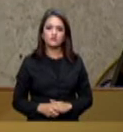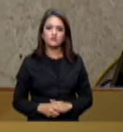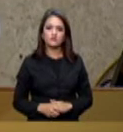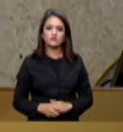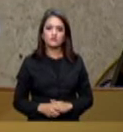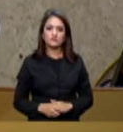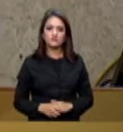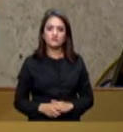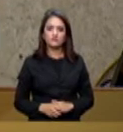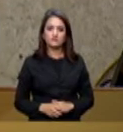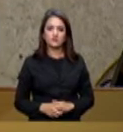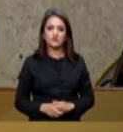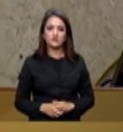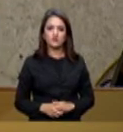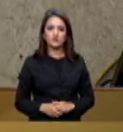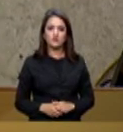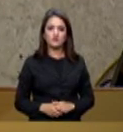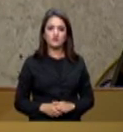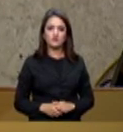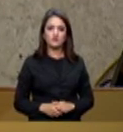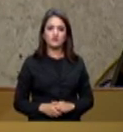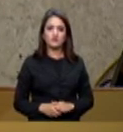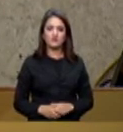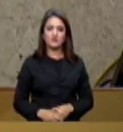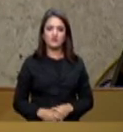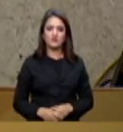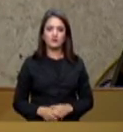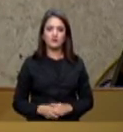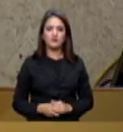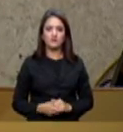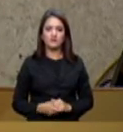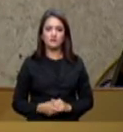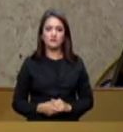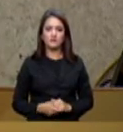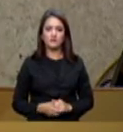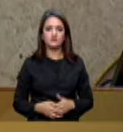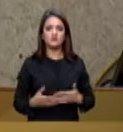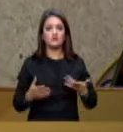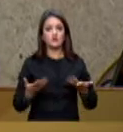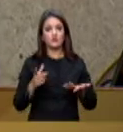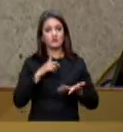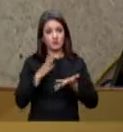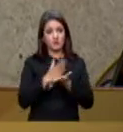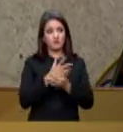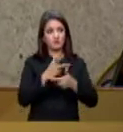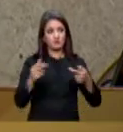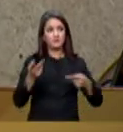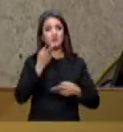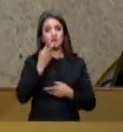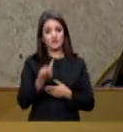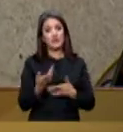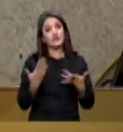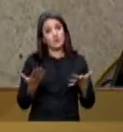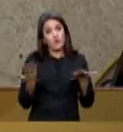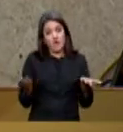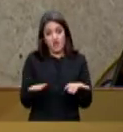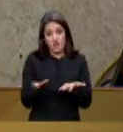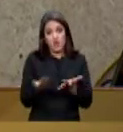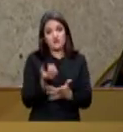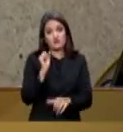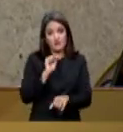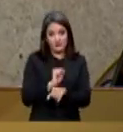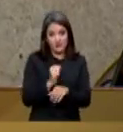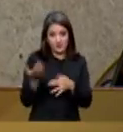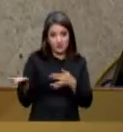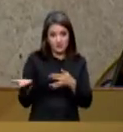algumas digressões e vamos fazer, então, essa pequena pausa para